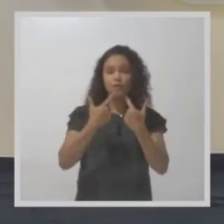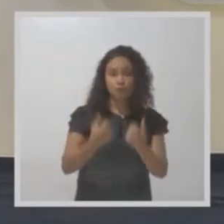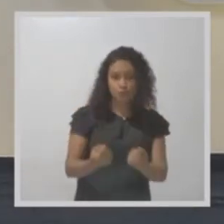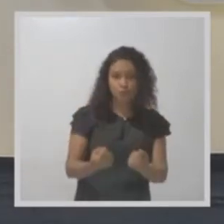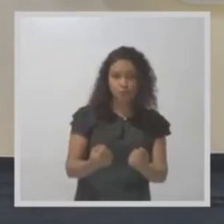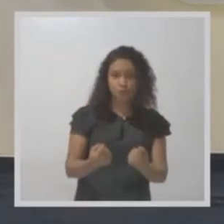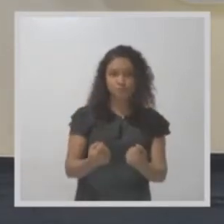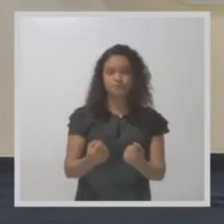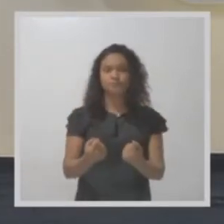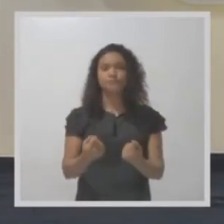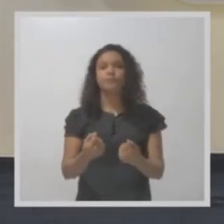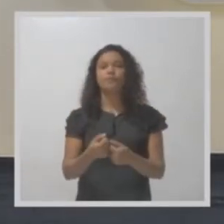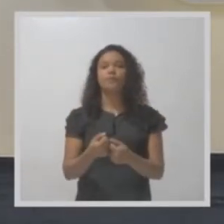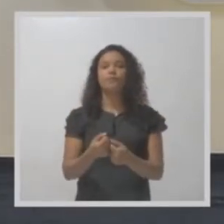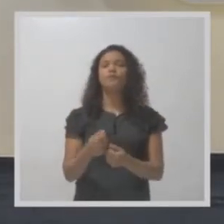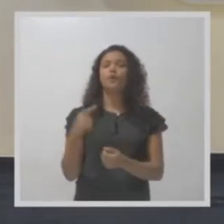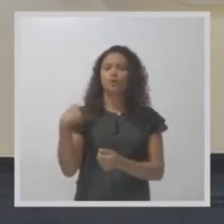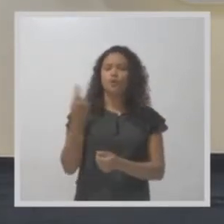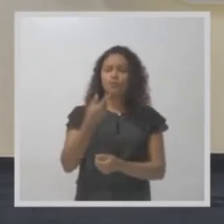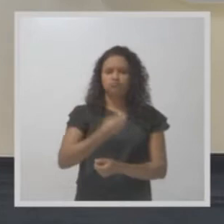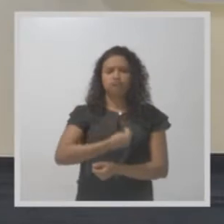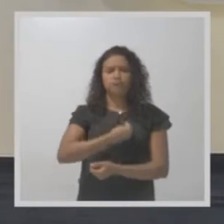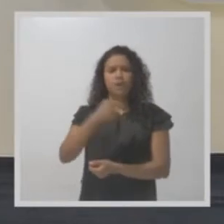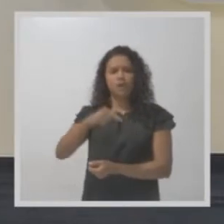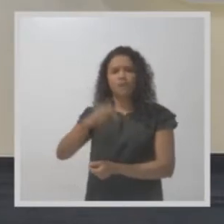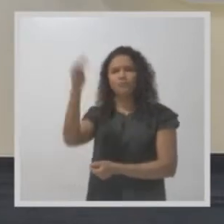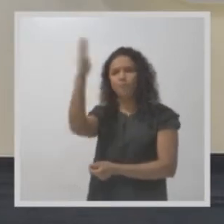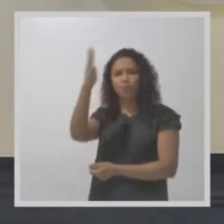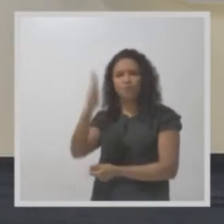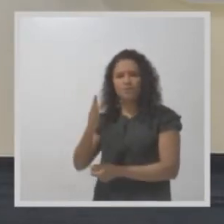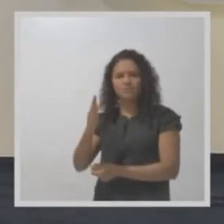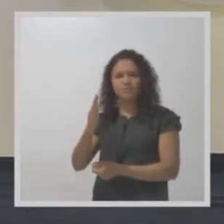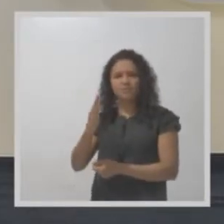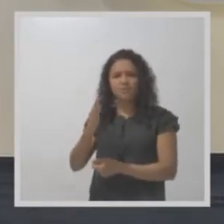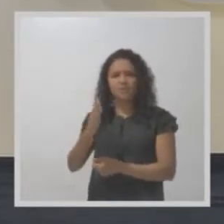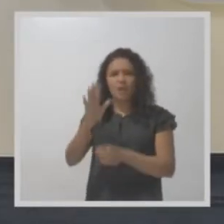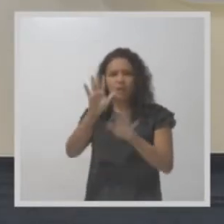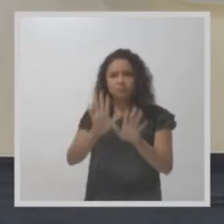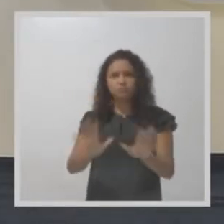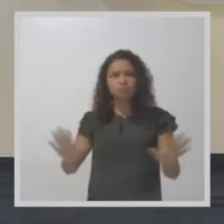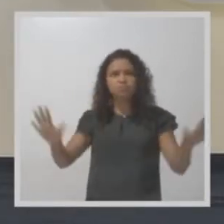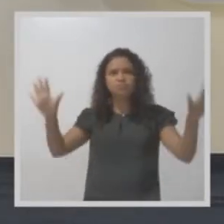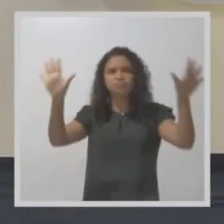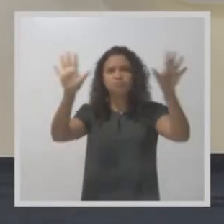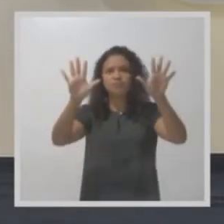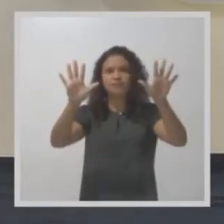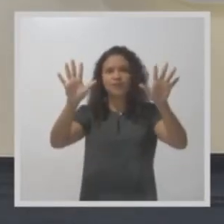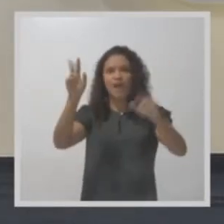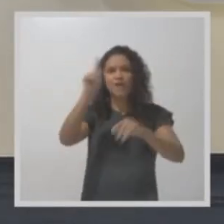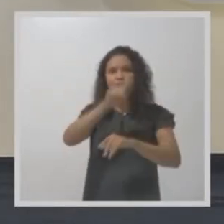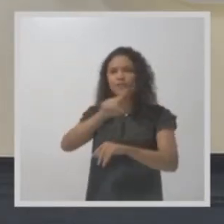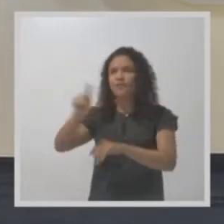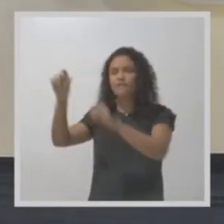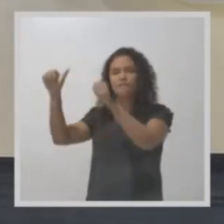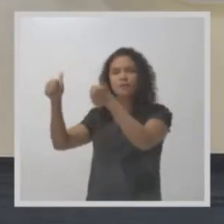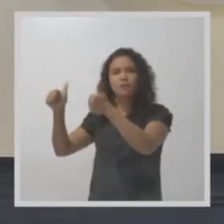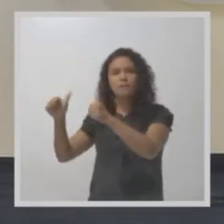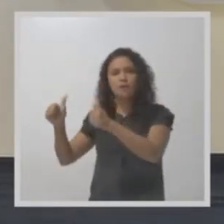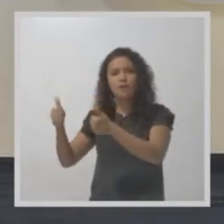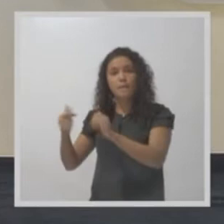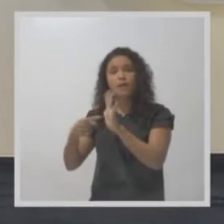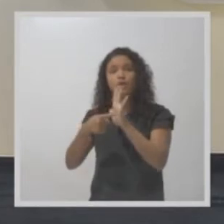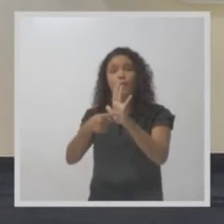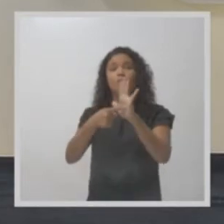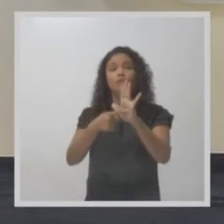Nós vivemos no Brasil, que é um país muito vasto, né? E aí vocês têm uma imagem que mostra o mapa